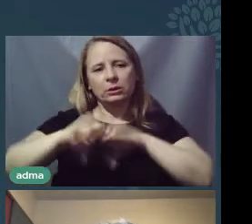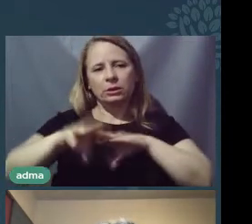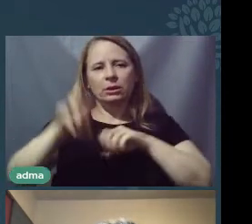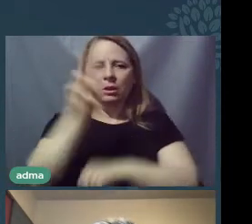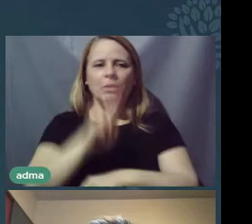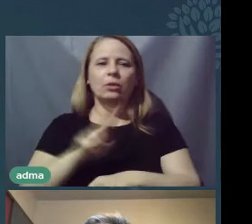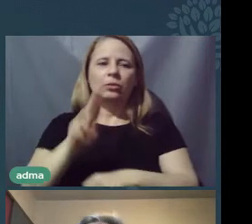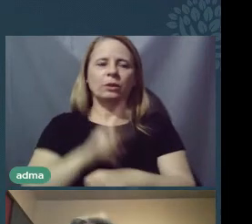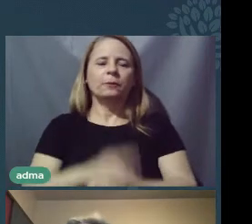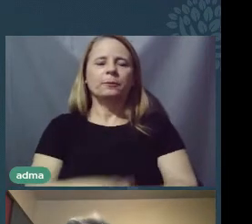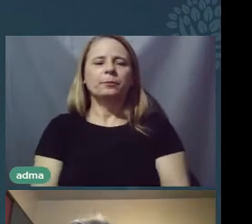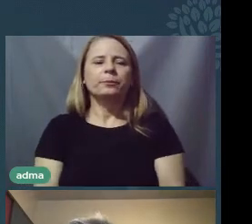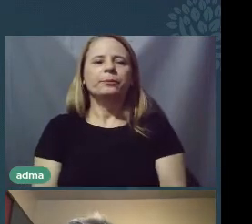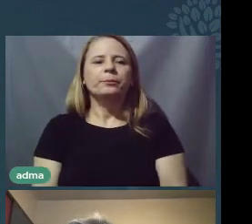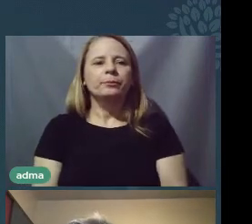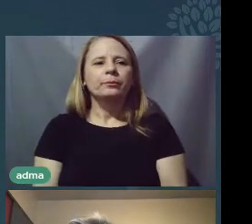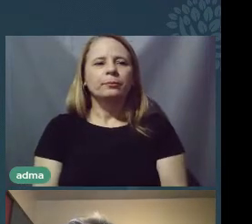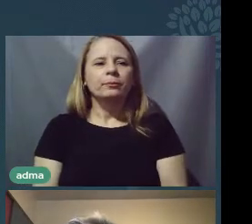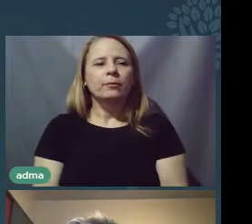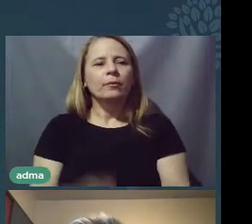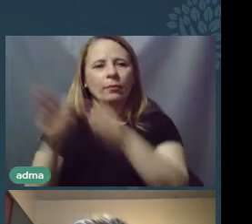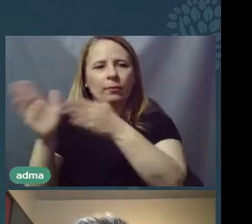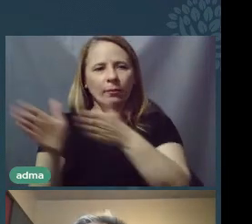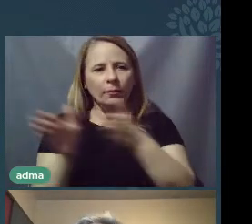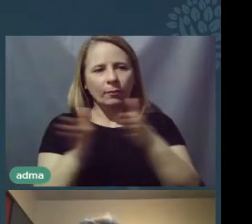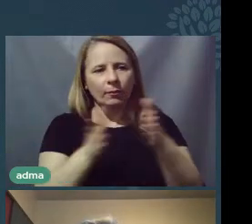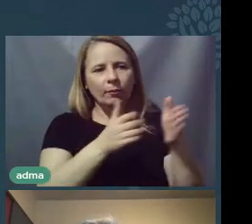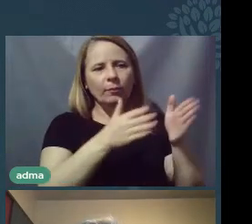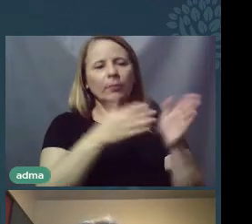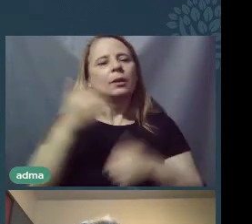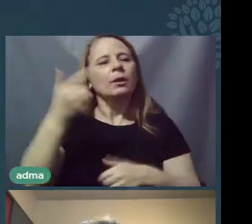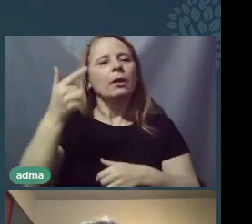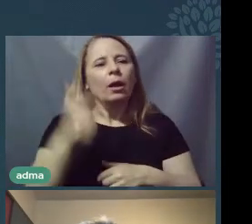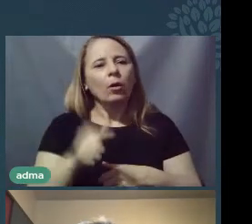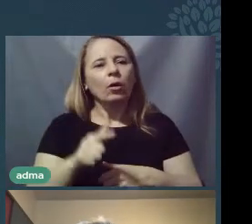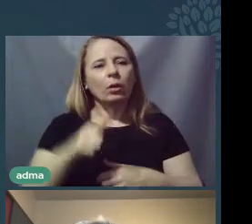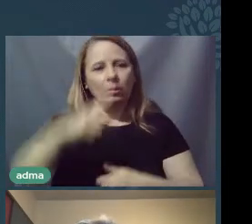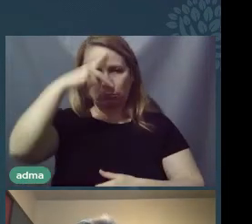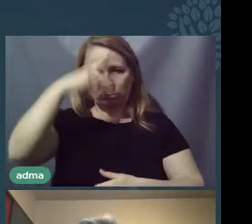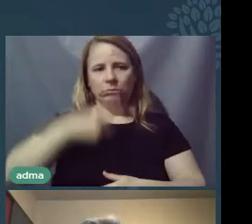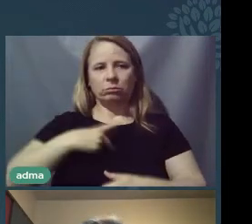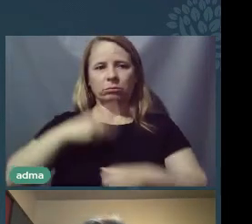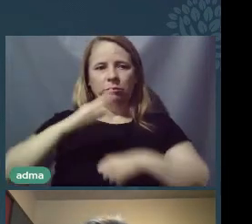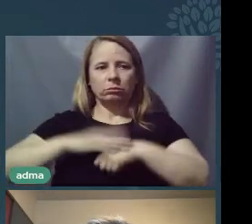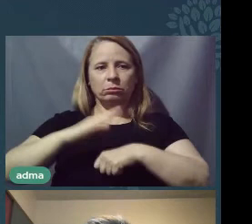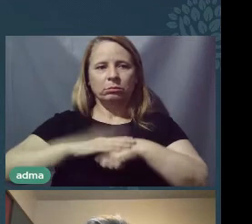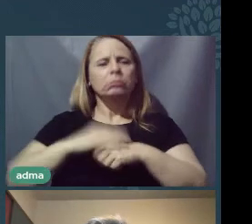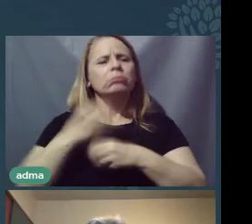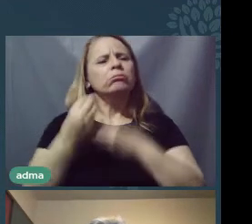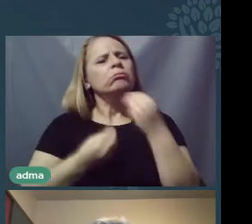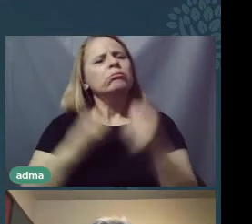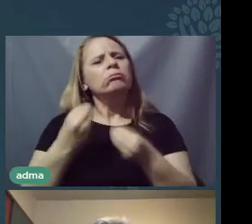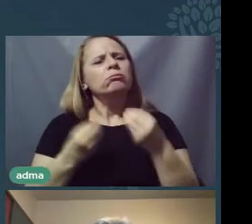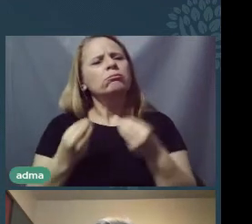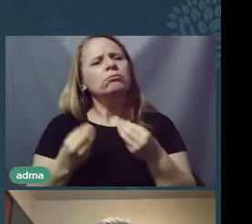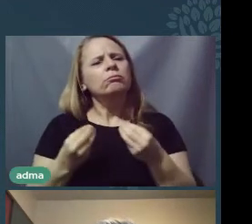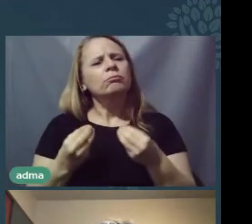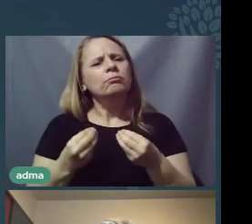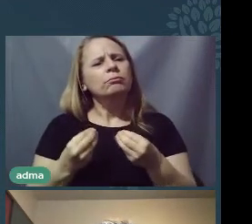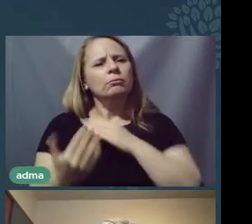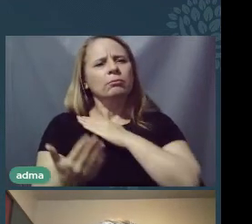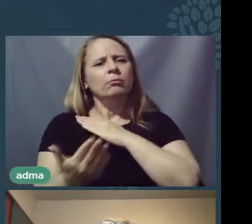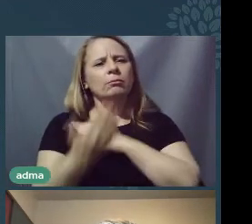Nós vamos passar agora para a questão também do autocuidado. O autocuidado que nos ajuda